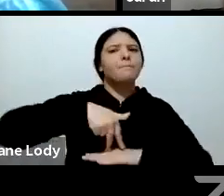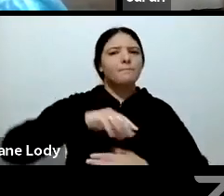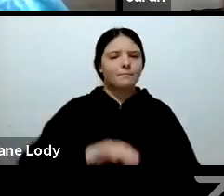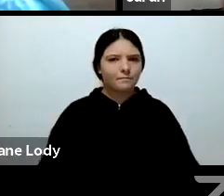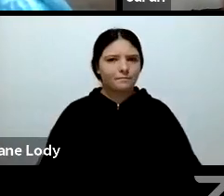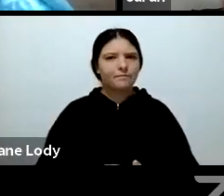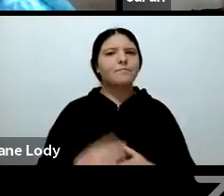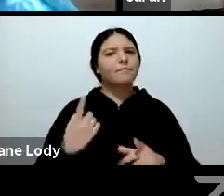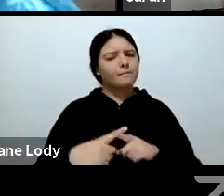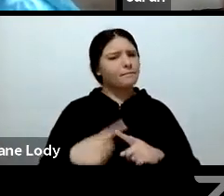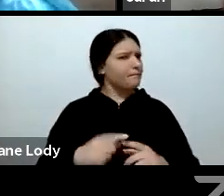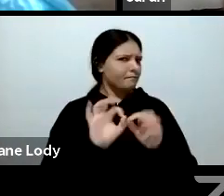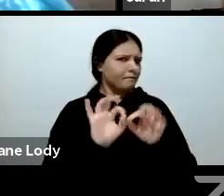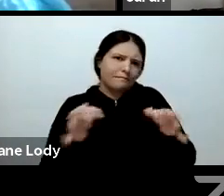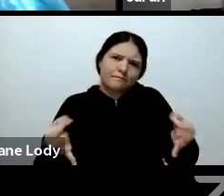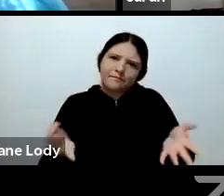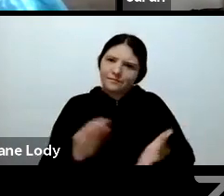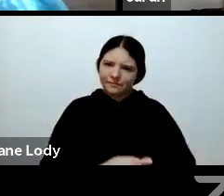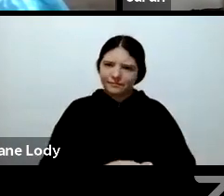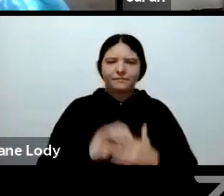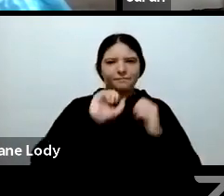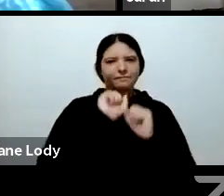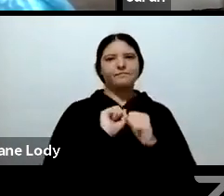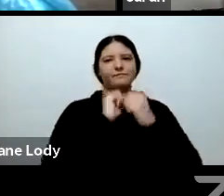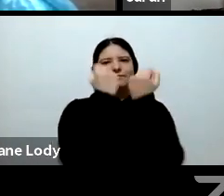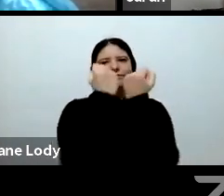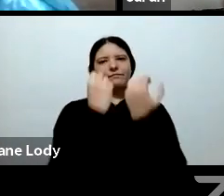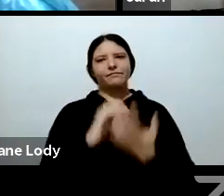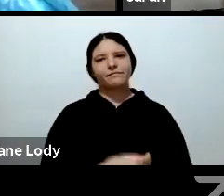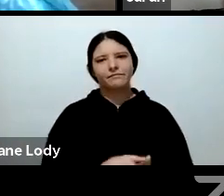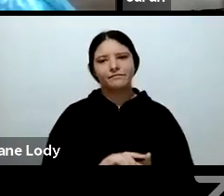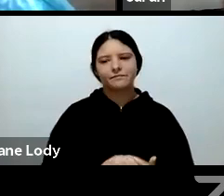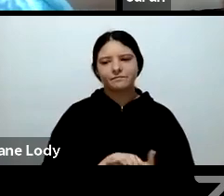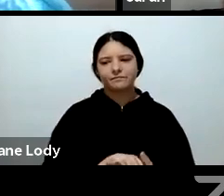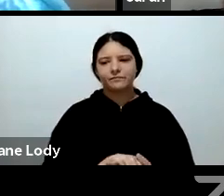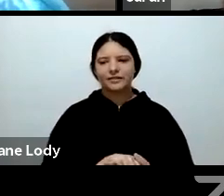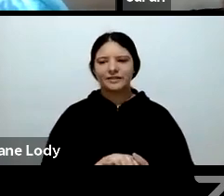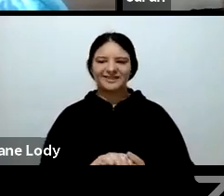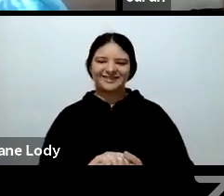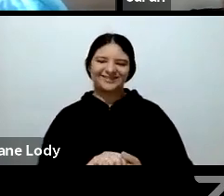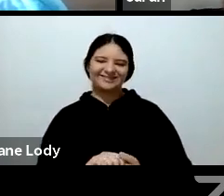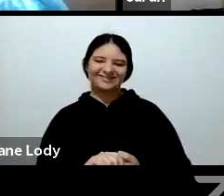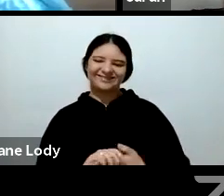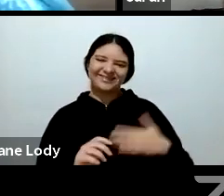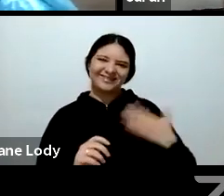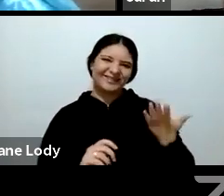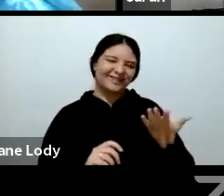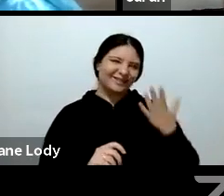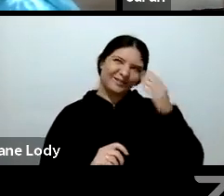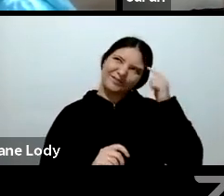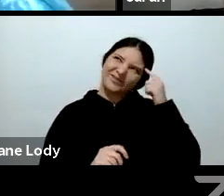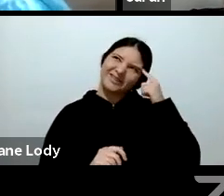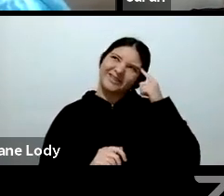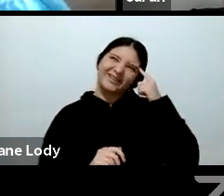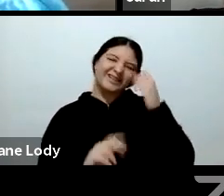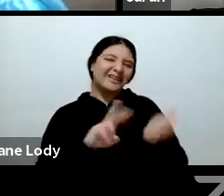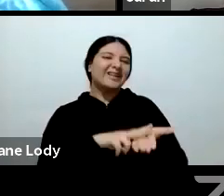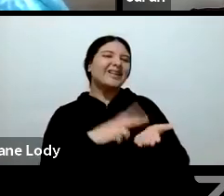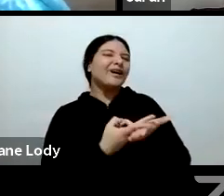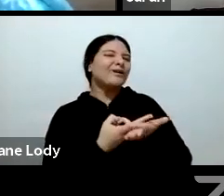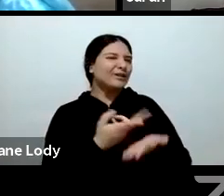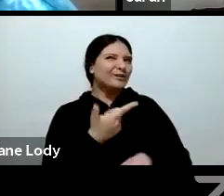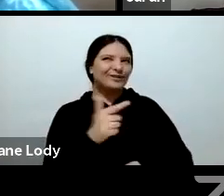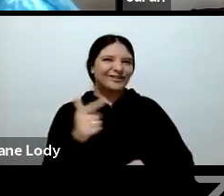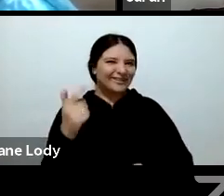posicionamento muito simples, né? Essa defesa, né? Eu nunca não pensei numa tradução, tá, gente? Então,